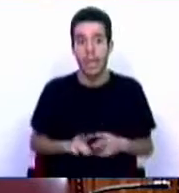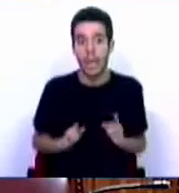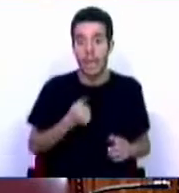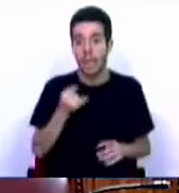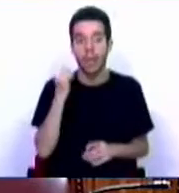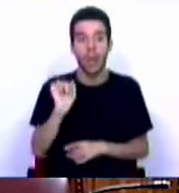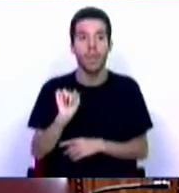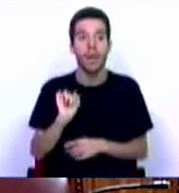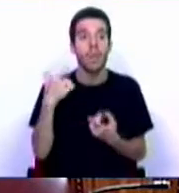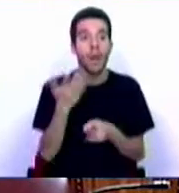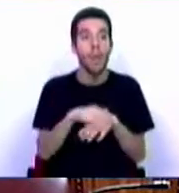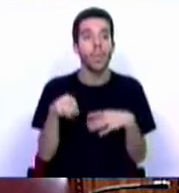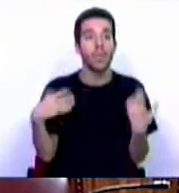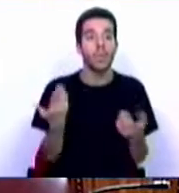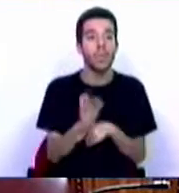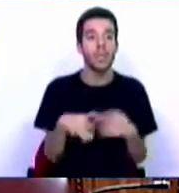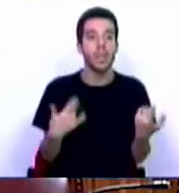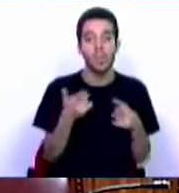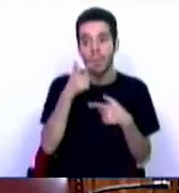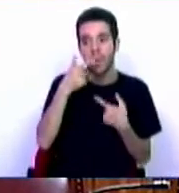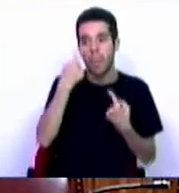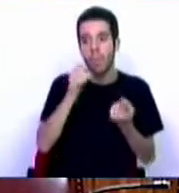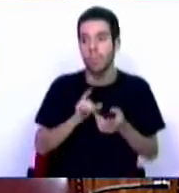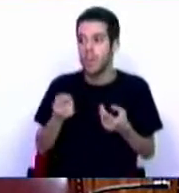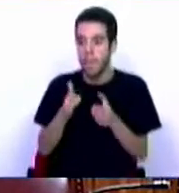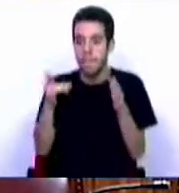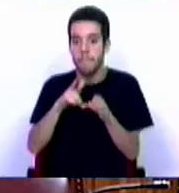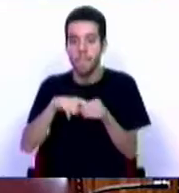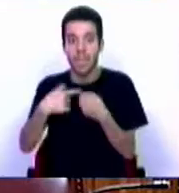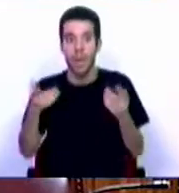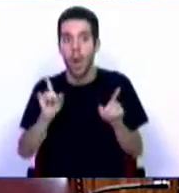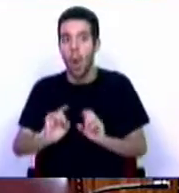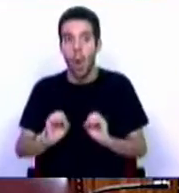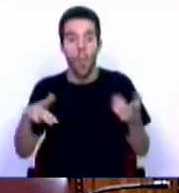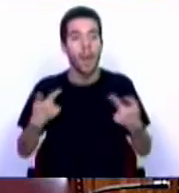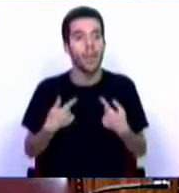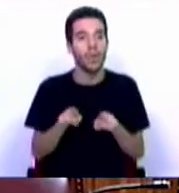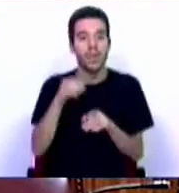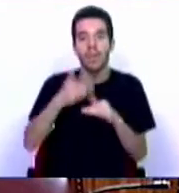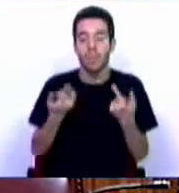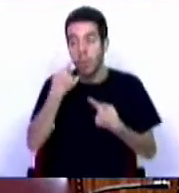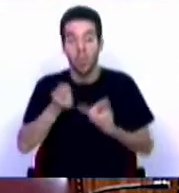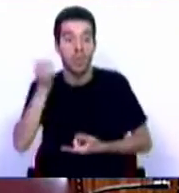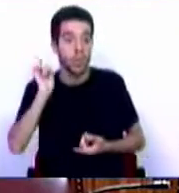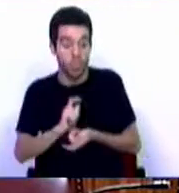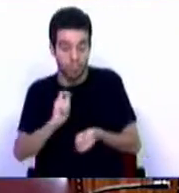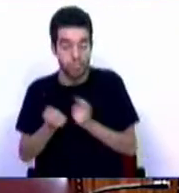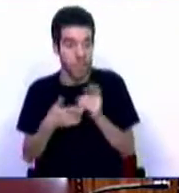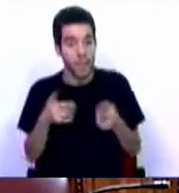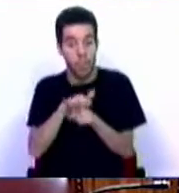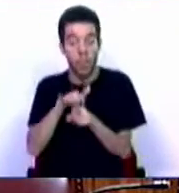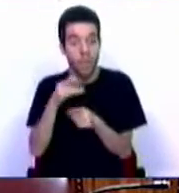por exemplo, do desaparecimento da posição pública dominante, acaba por também mudar a natureza jurídica e isso não poder deixar de ter consequências. Finalmente, o